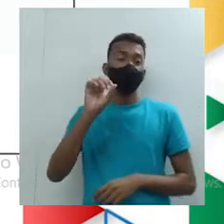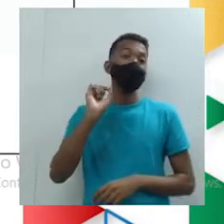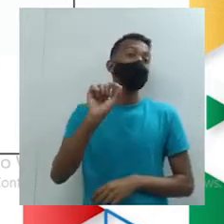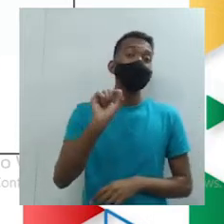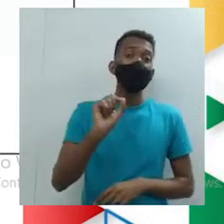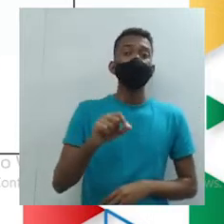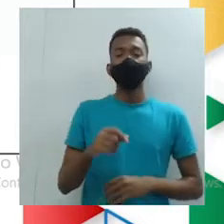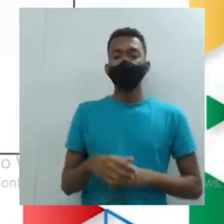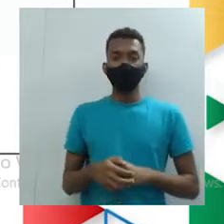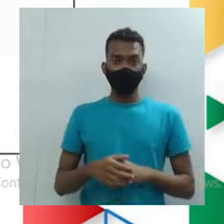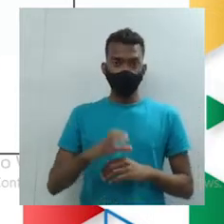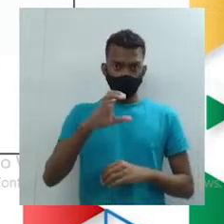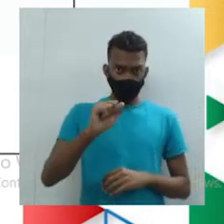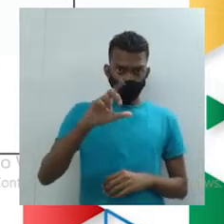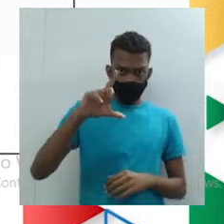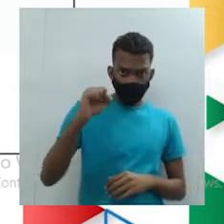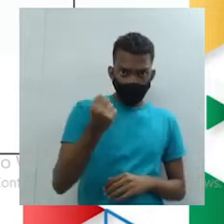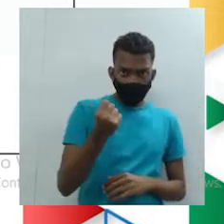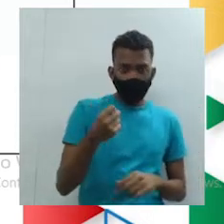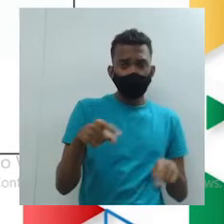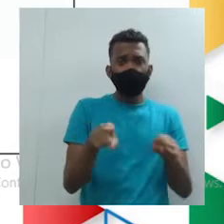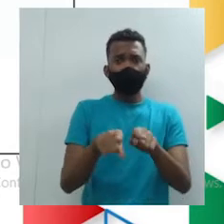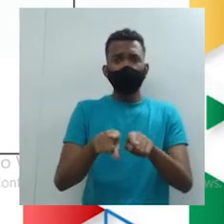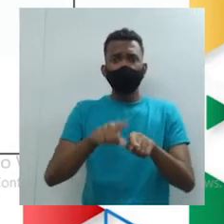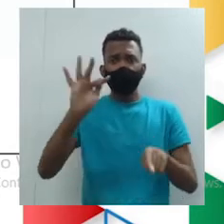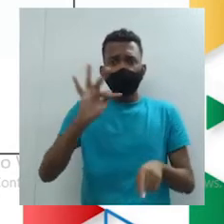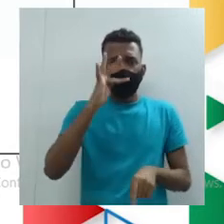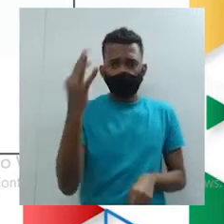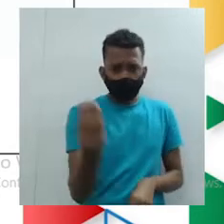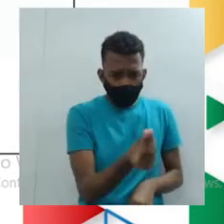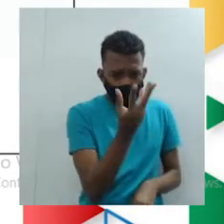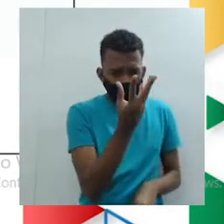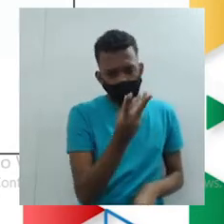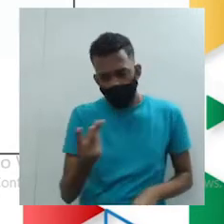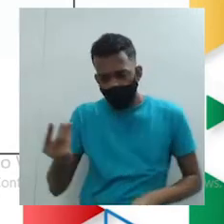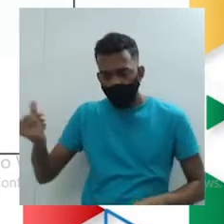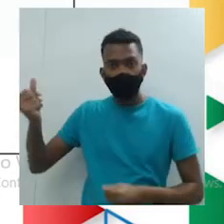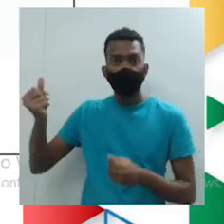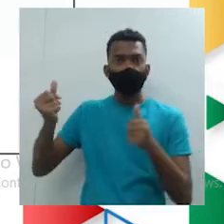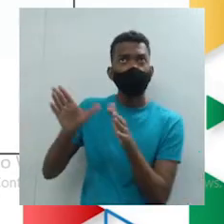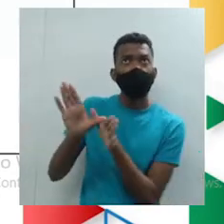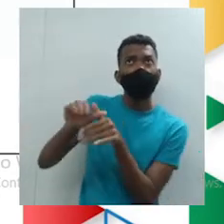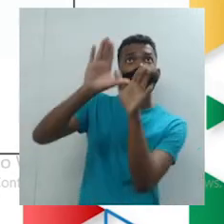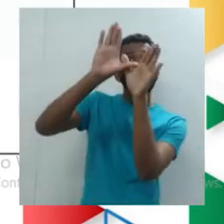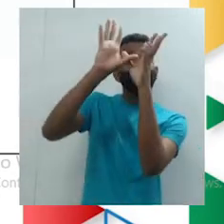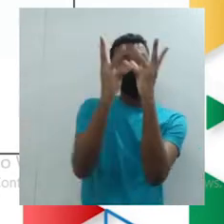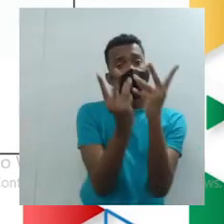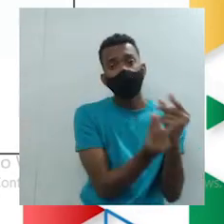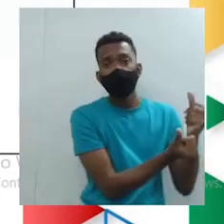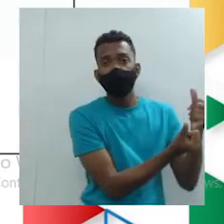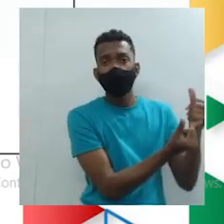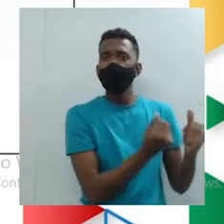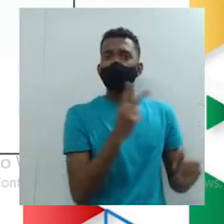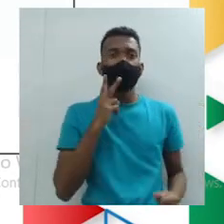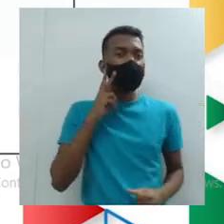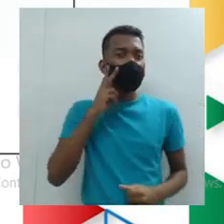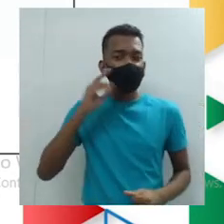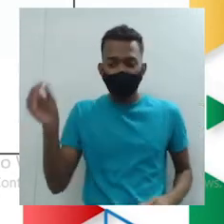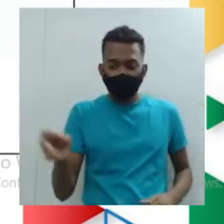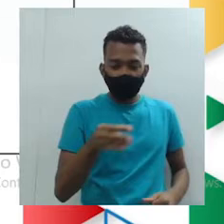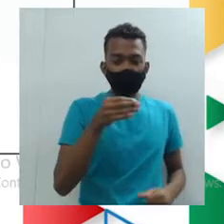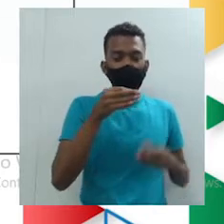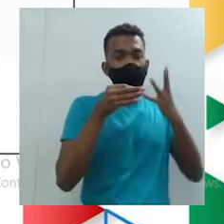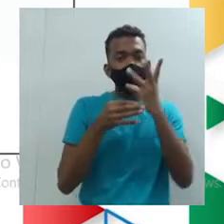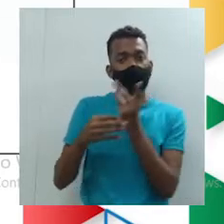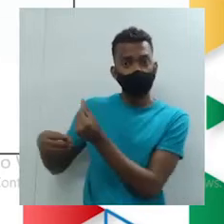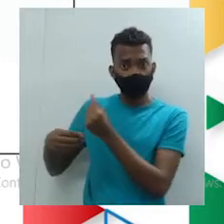também, embora sem flores nem aves, vinhos nem nave, eu te remeto este